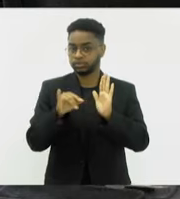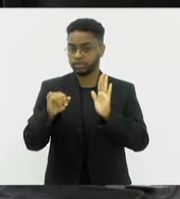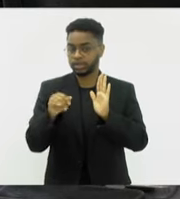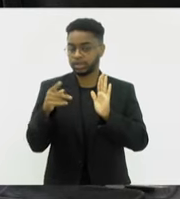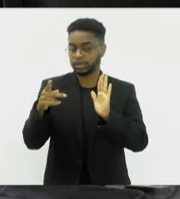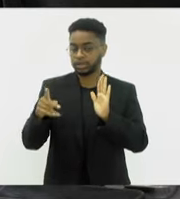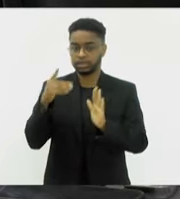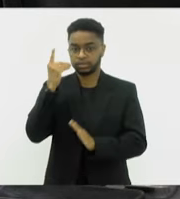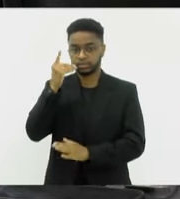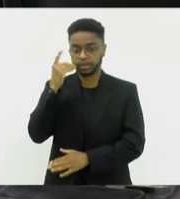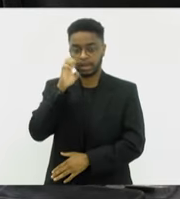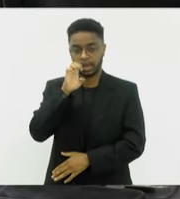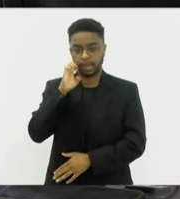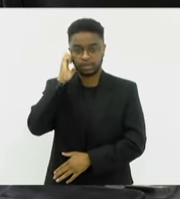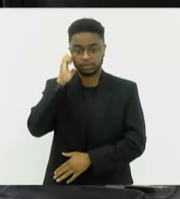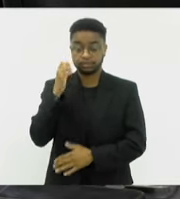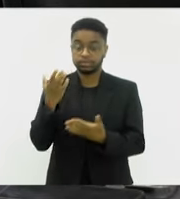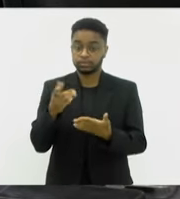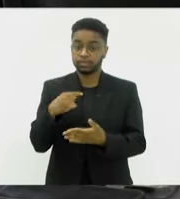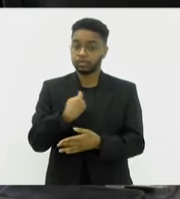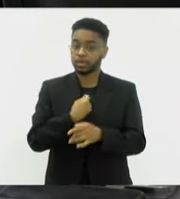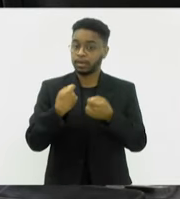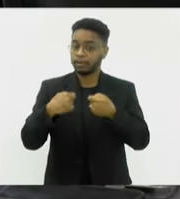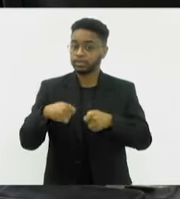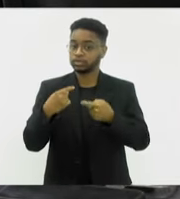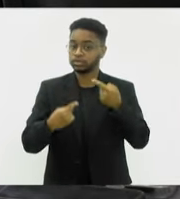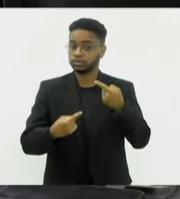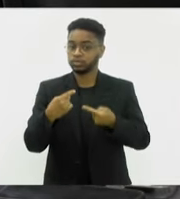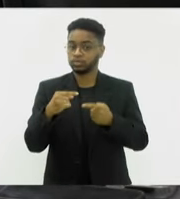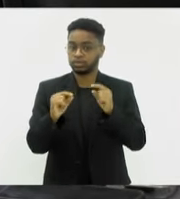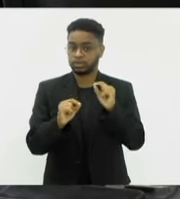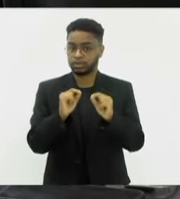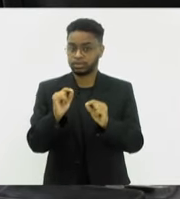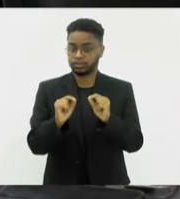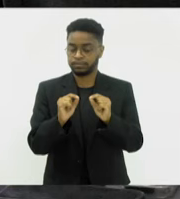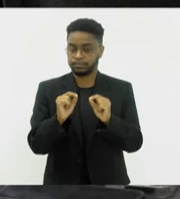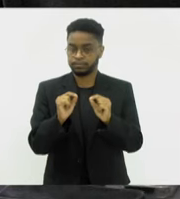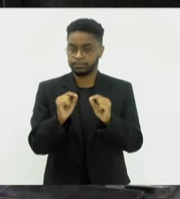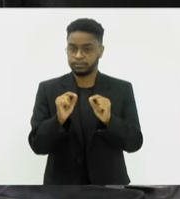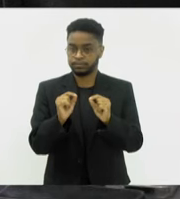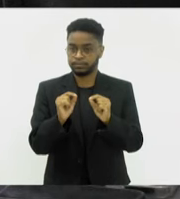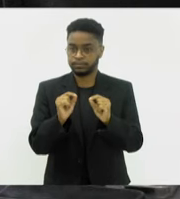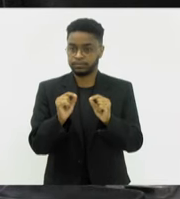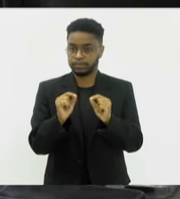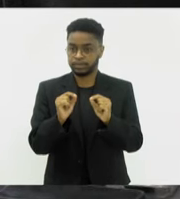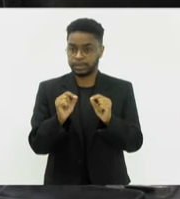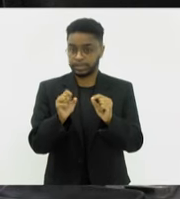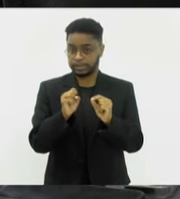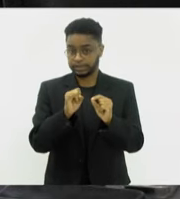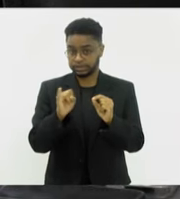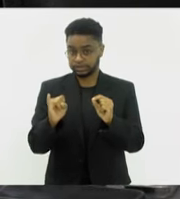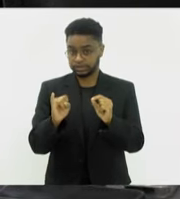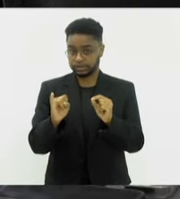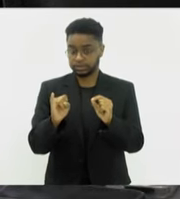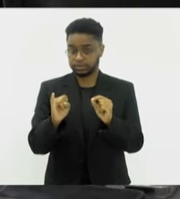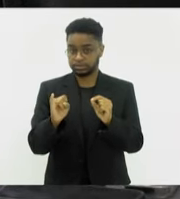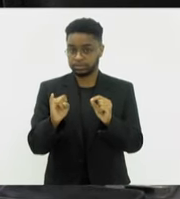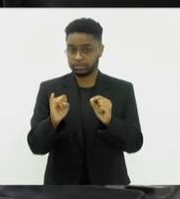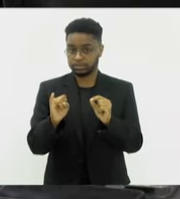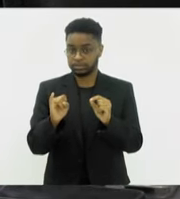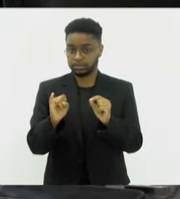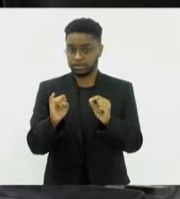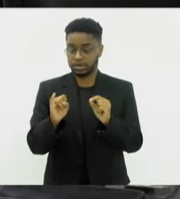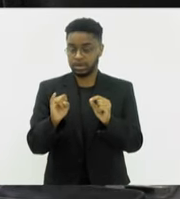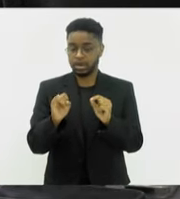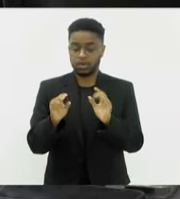Élica. O que a gente tem que discutir aqui e deliberar a respeito é se considera entrar na ordem do dia